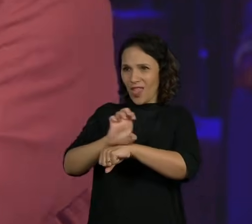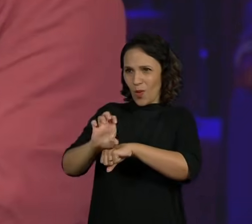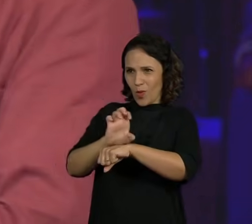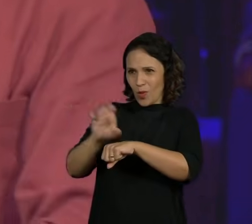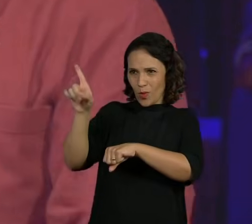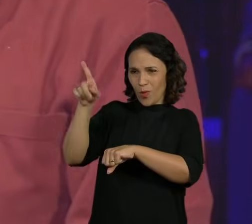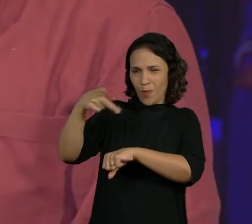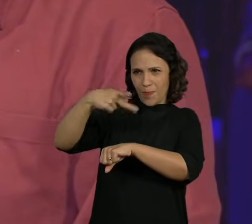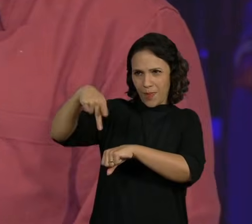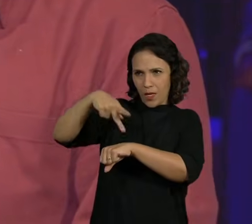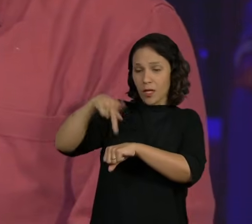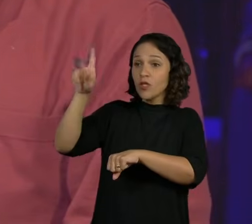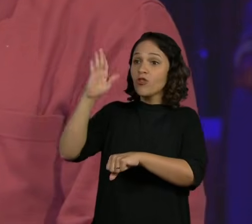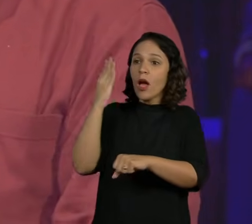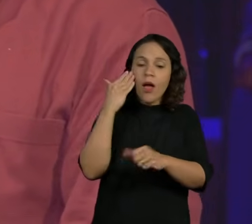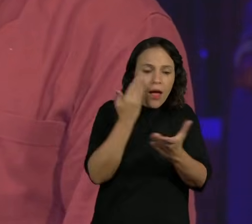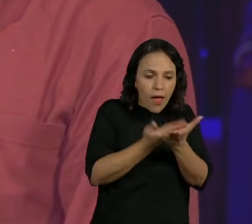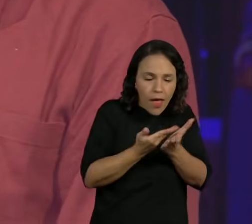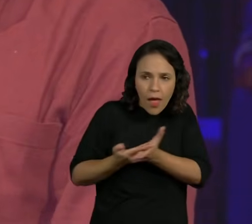uma